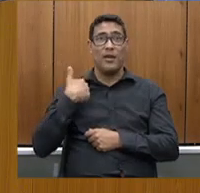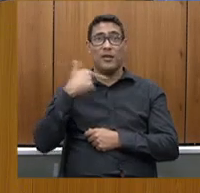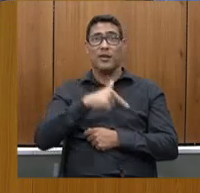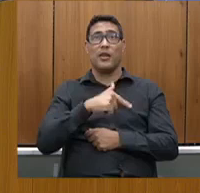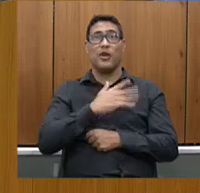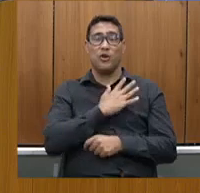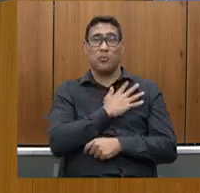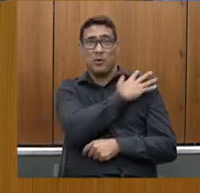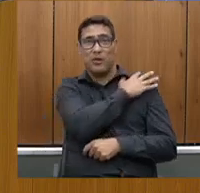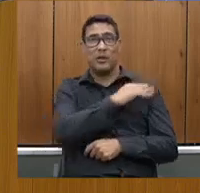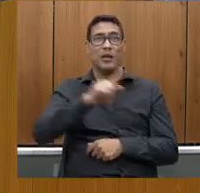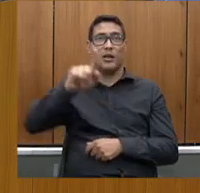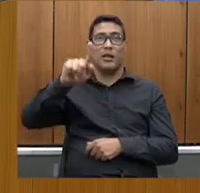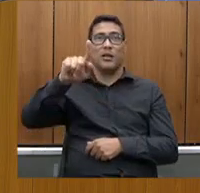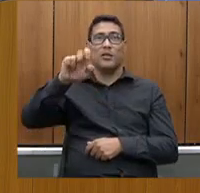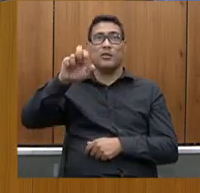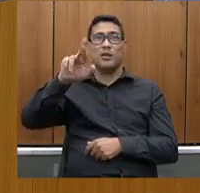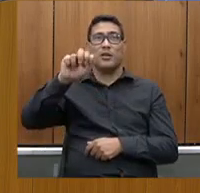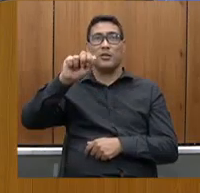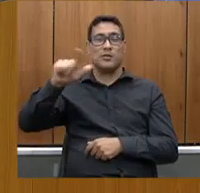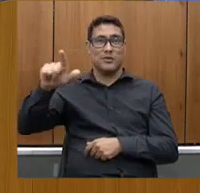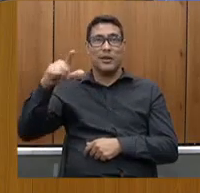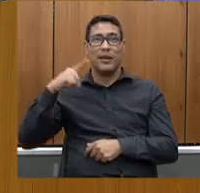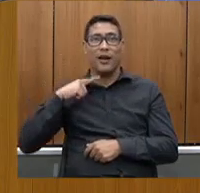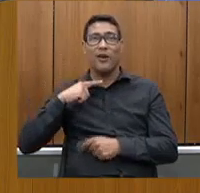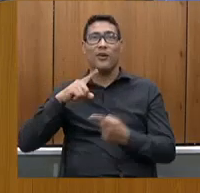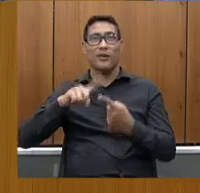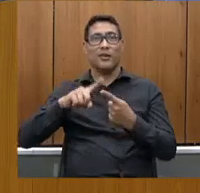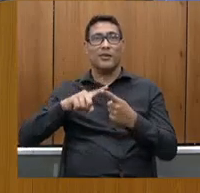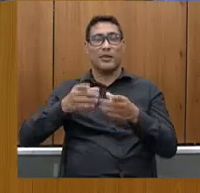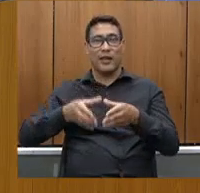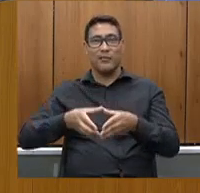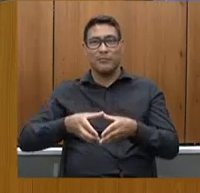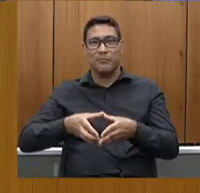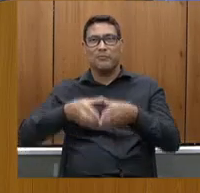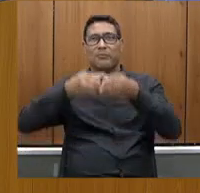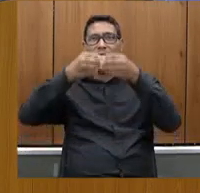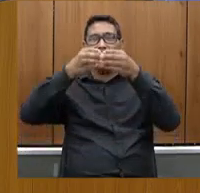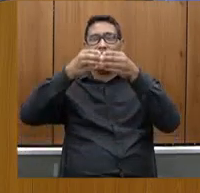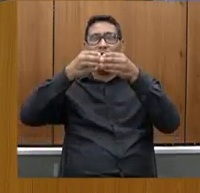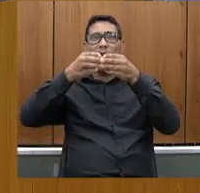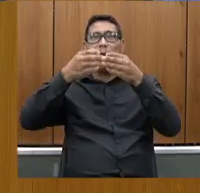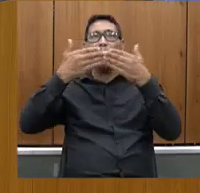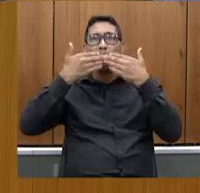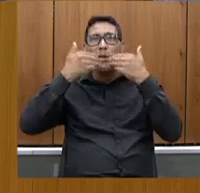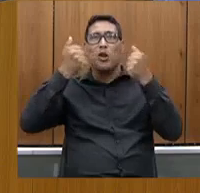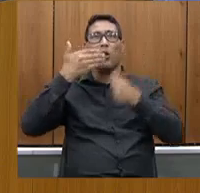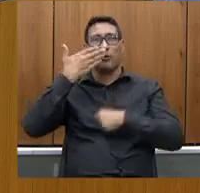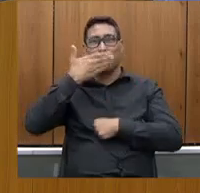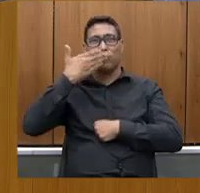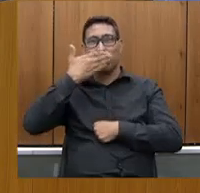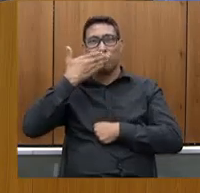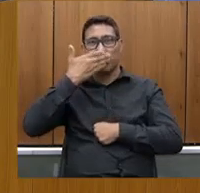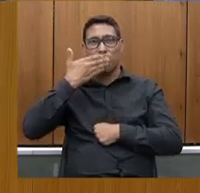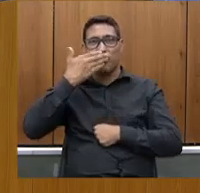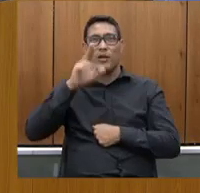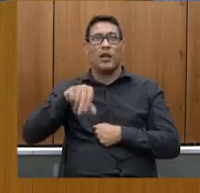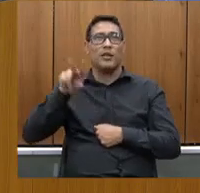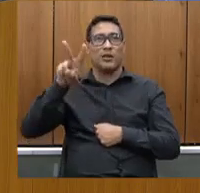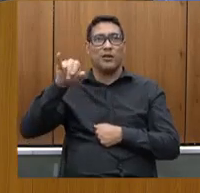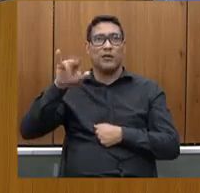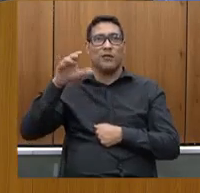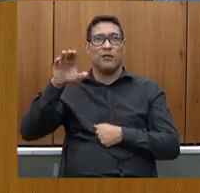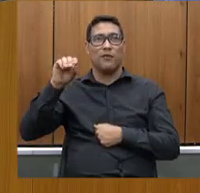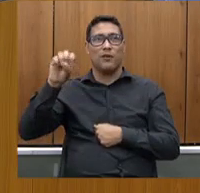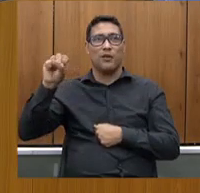geral ganhar aquela lata com leite doce daquele melhor que tem né Deve ser aquele de Viçosa que o Roberto Andrade manda pra gente